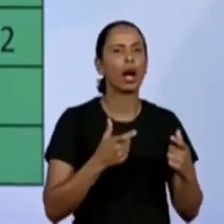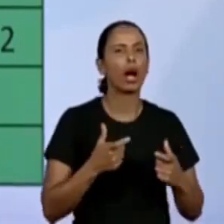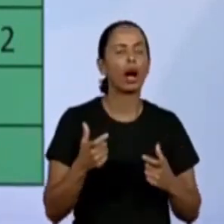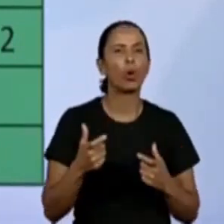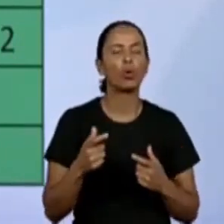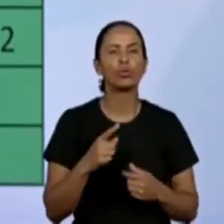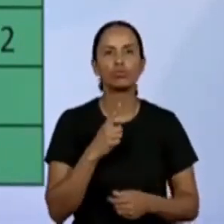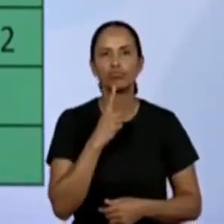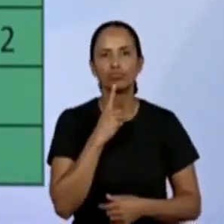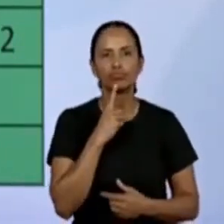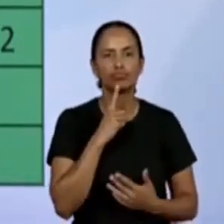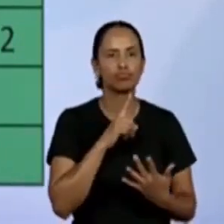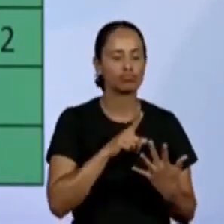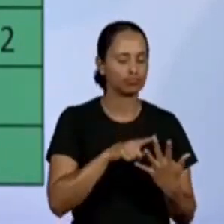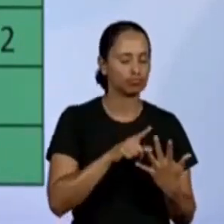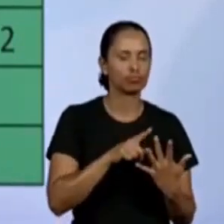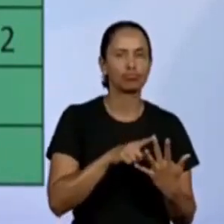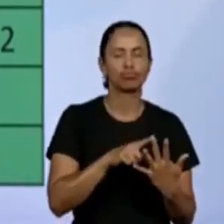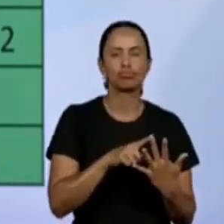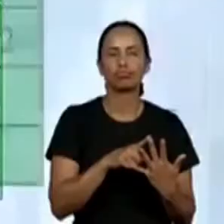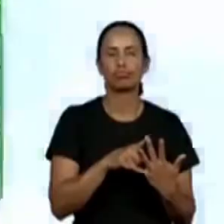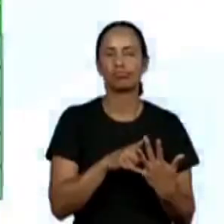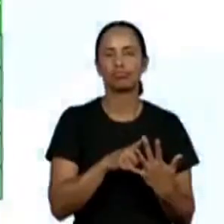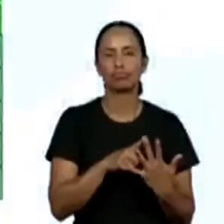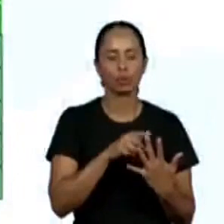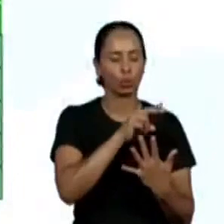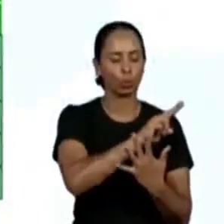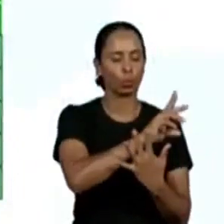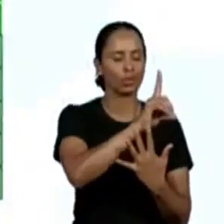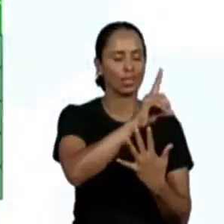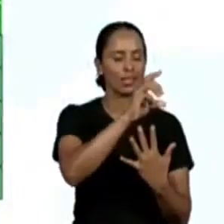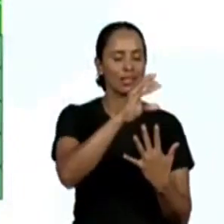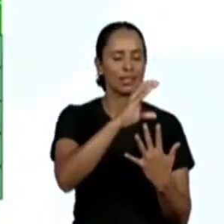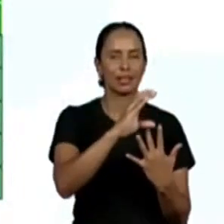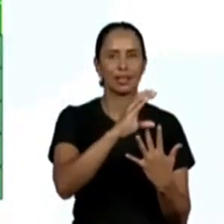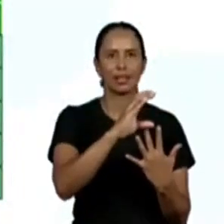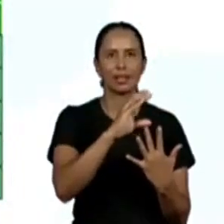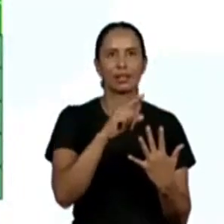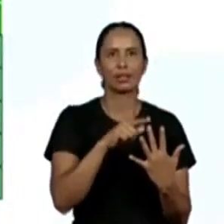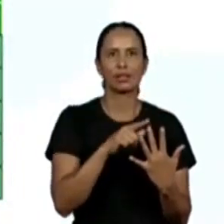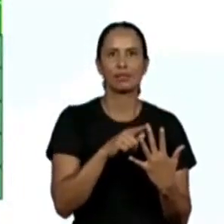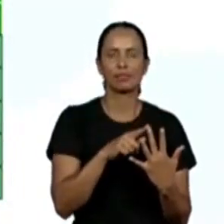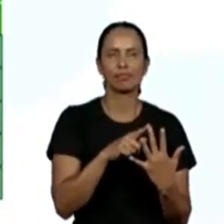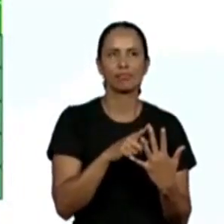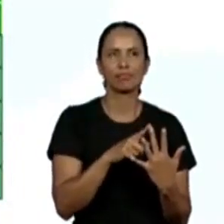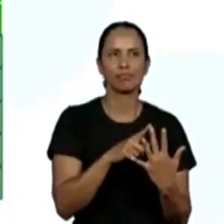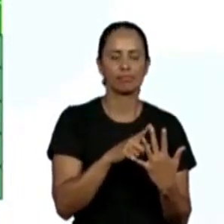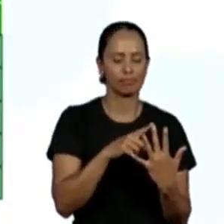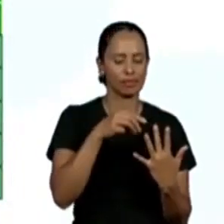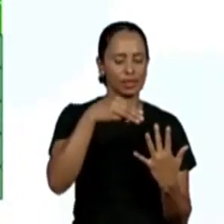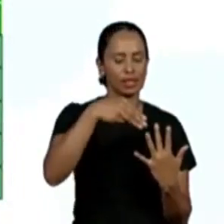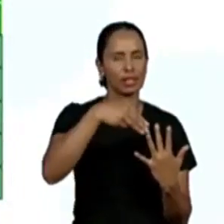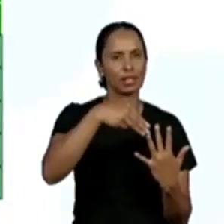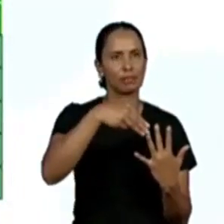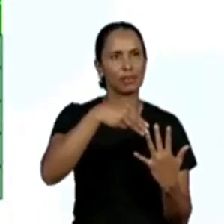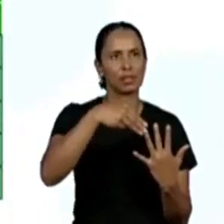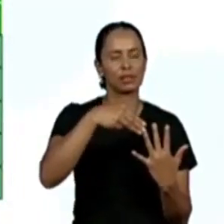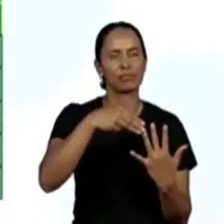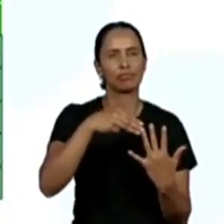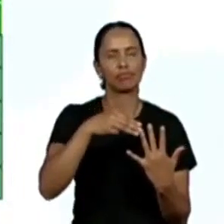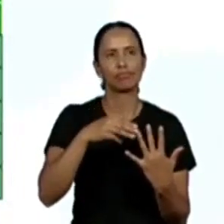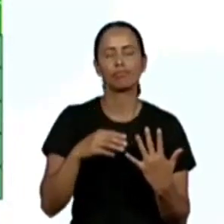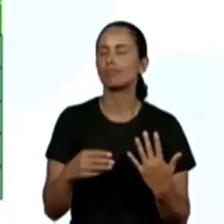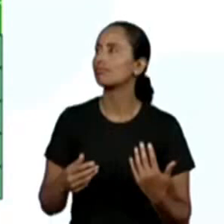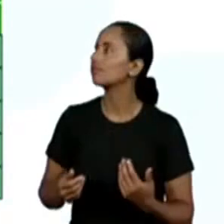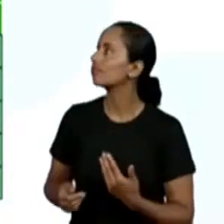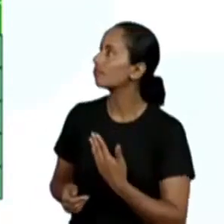que é de milhar. Então, como que eu faço? Eu escrevo aqui o 40, como você escreve normalmente, né? Ó, 40,